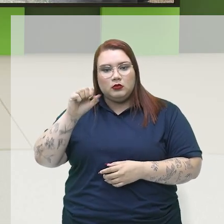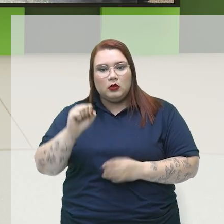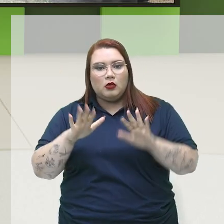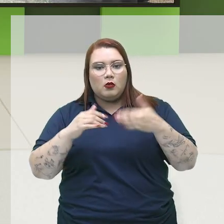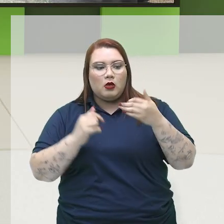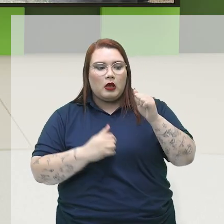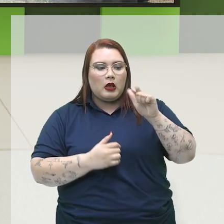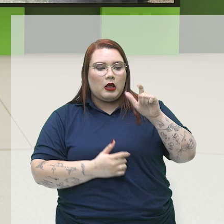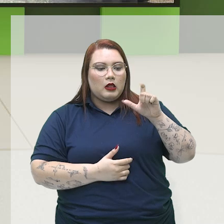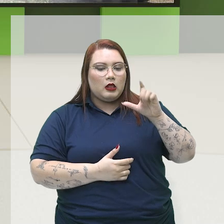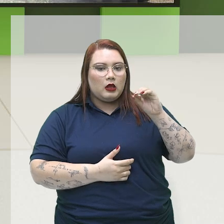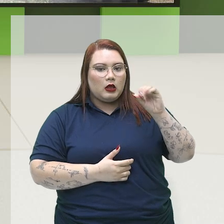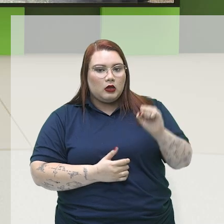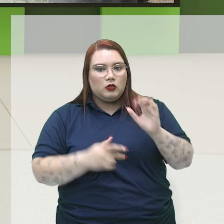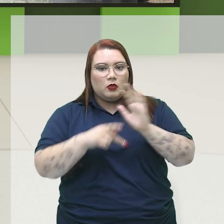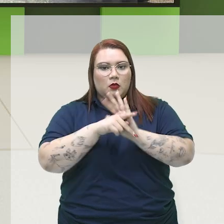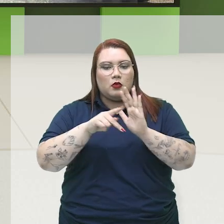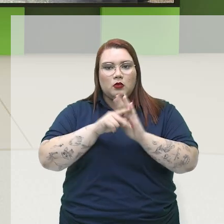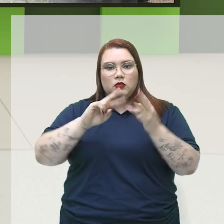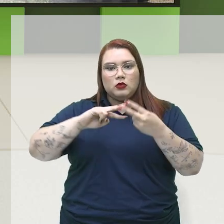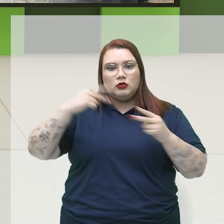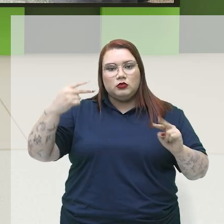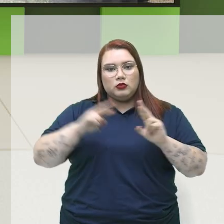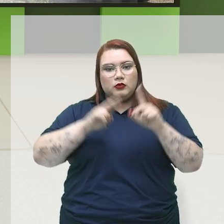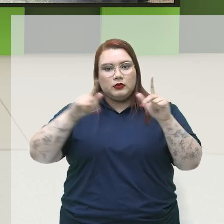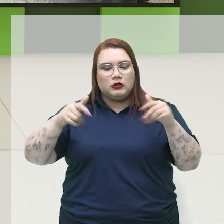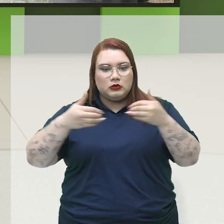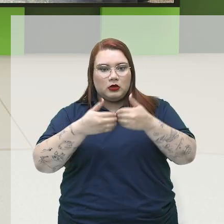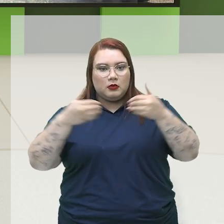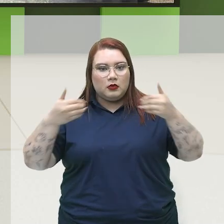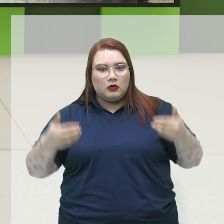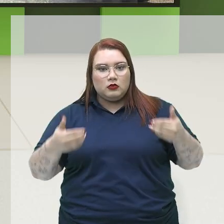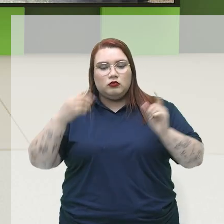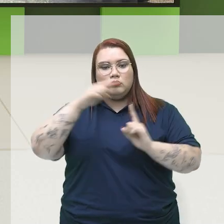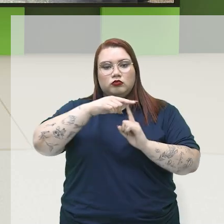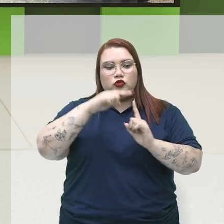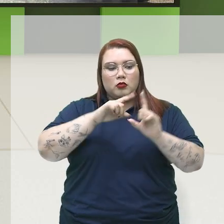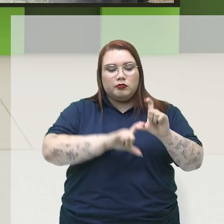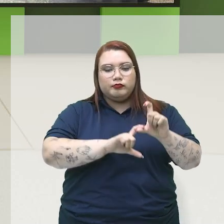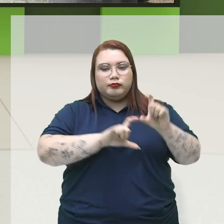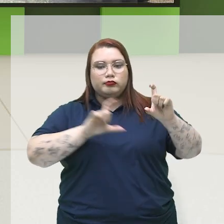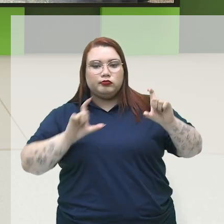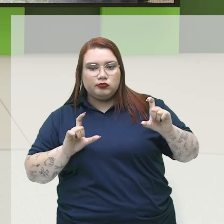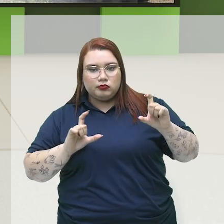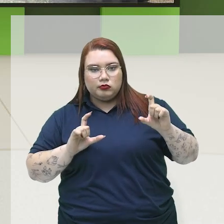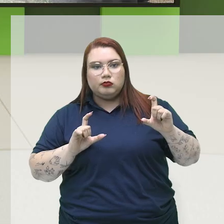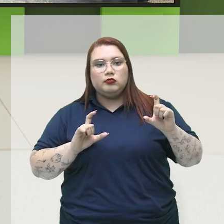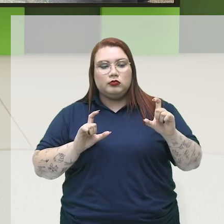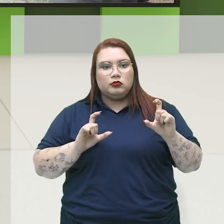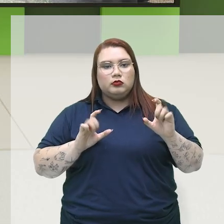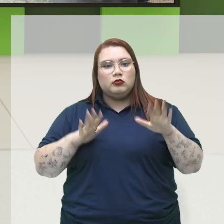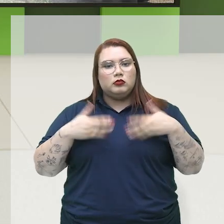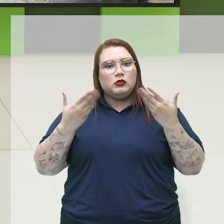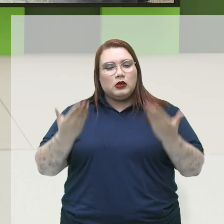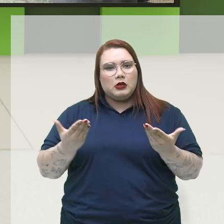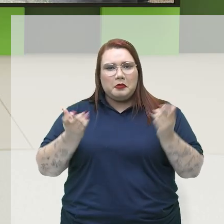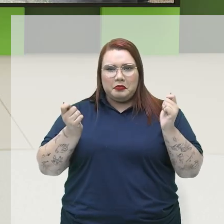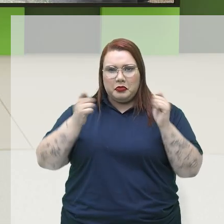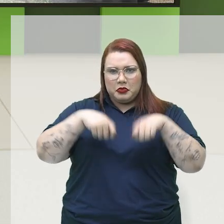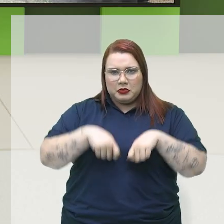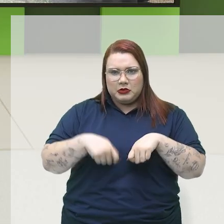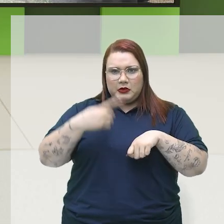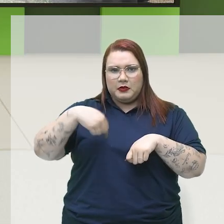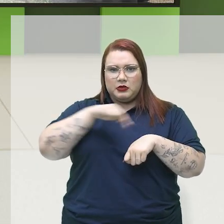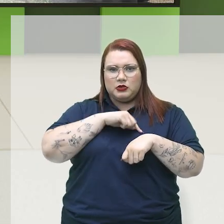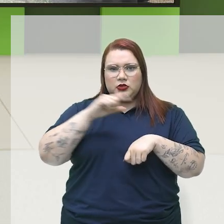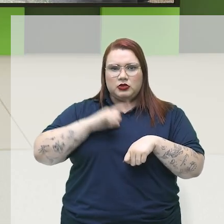dos gametas, os alelos de genes diferentes se separam de forma independente uns dos outros. Né?